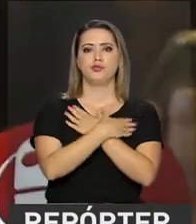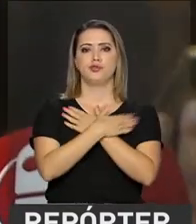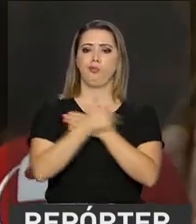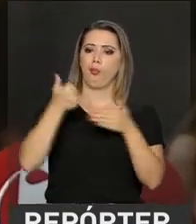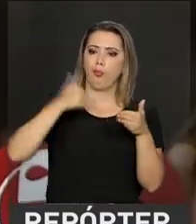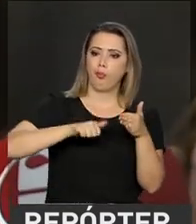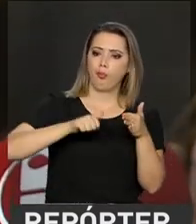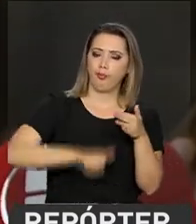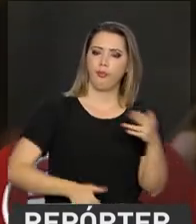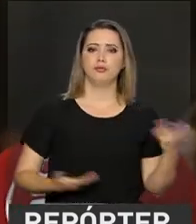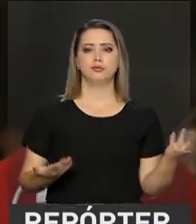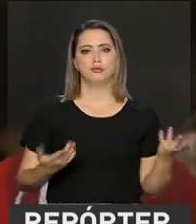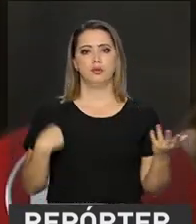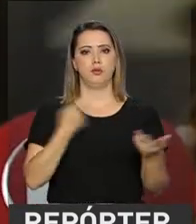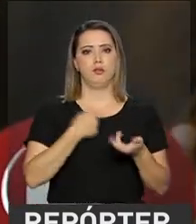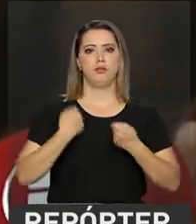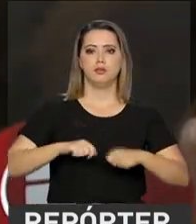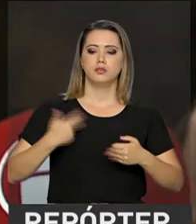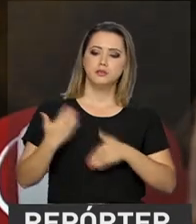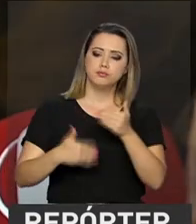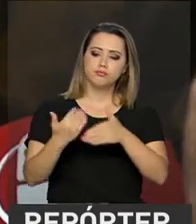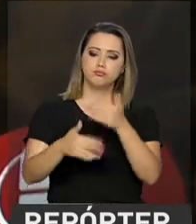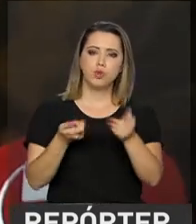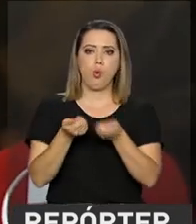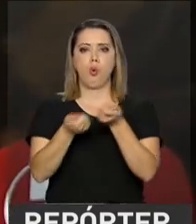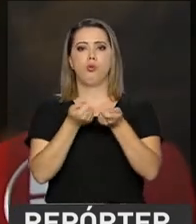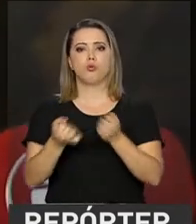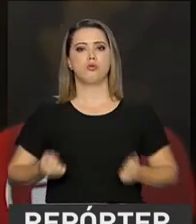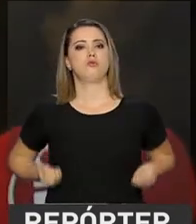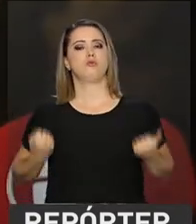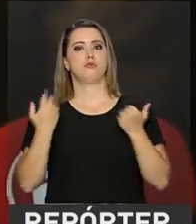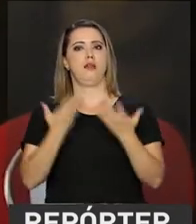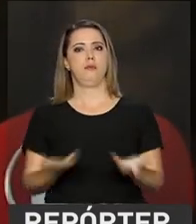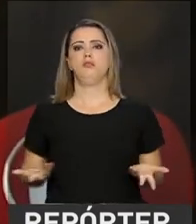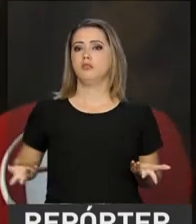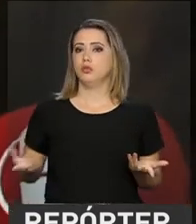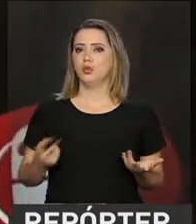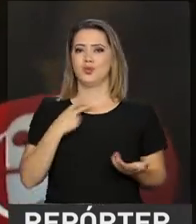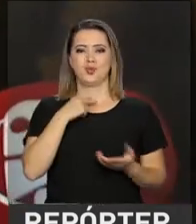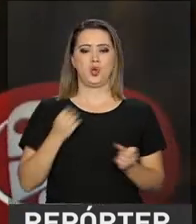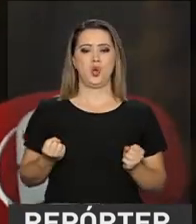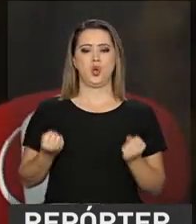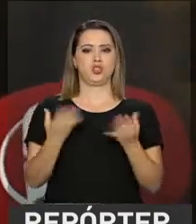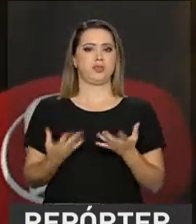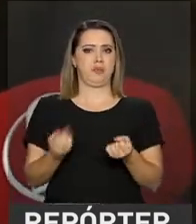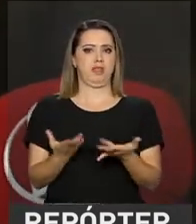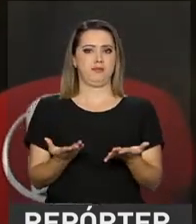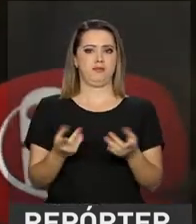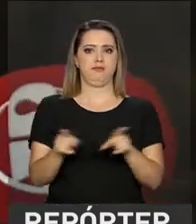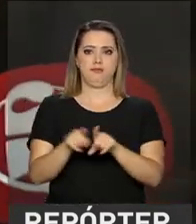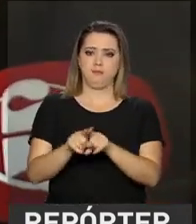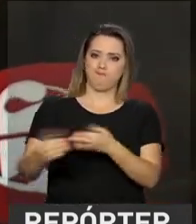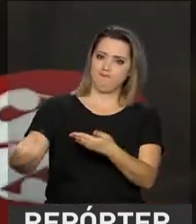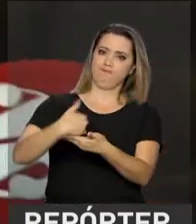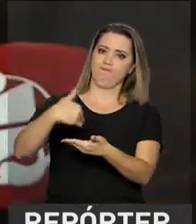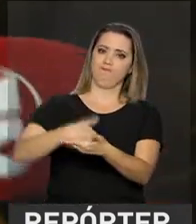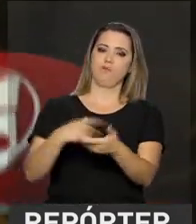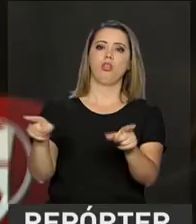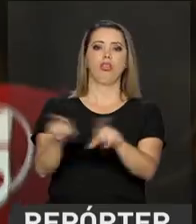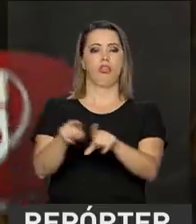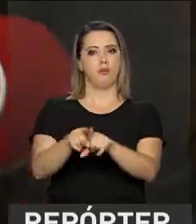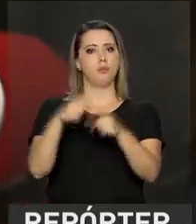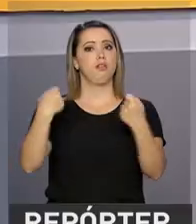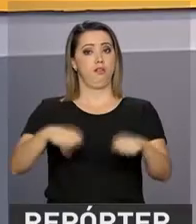Nós temos que prosseguir no trabalho de ajuste das contas públicas, que não é só despesa, receita também. É